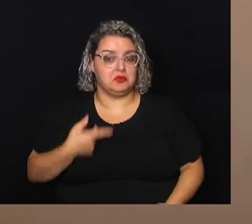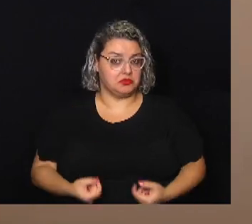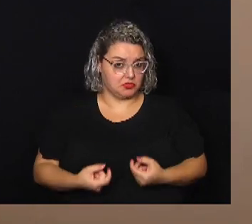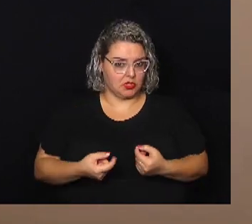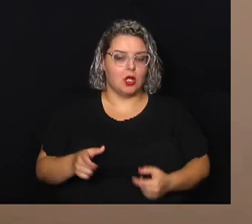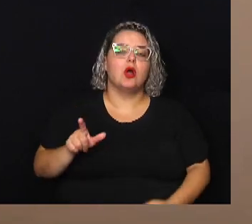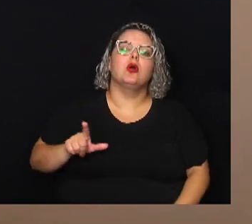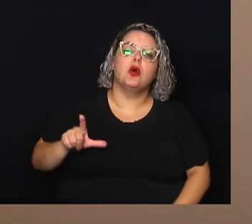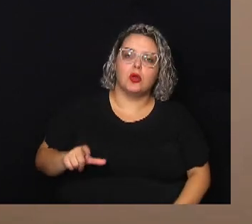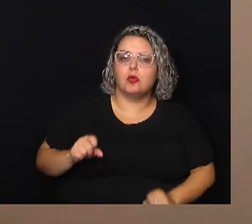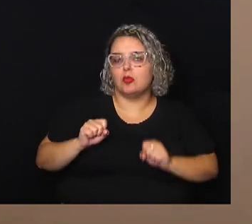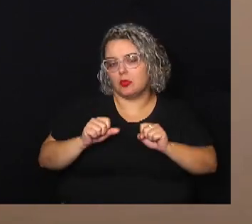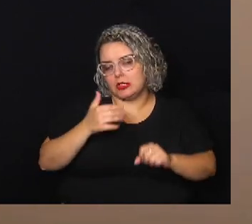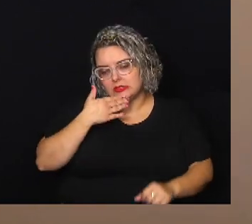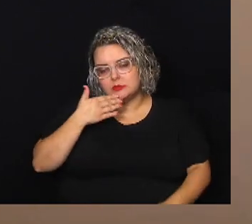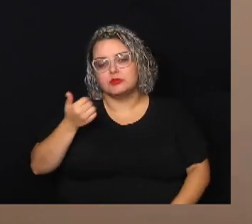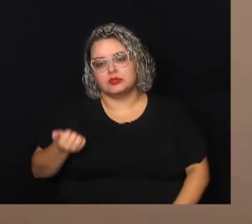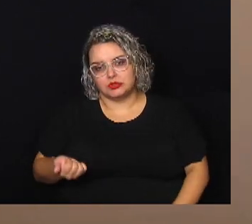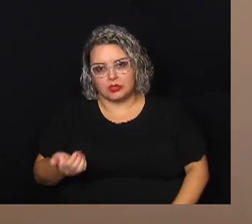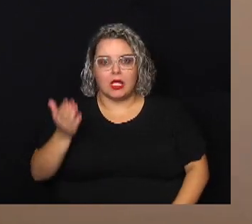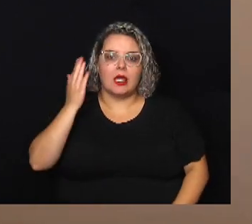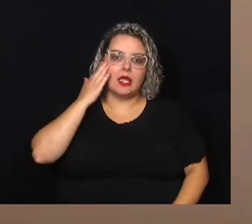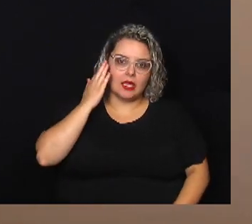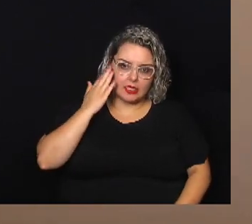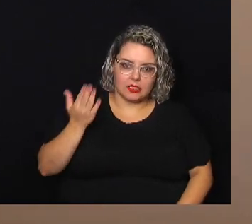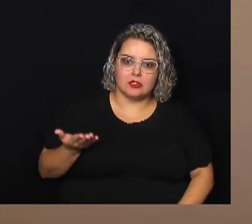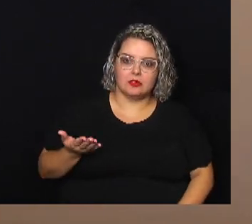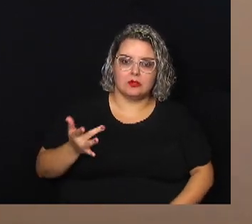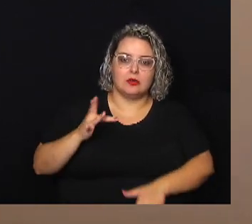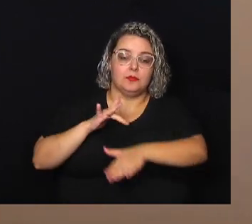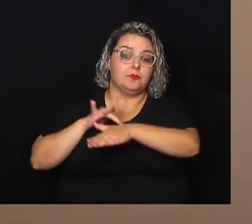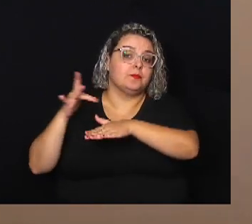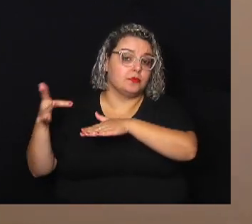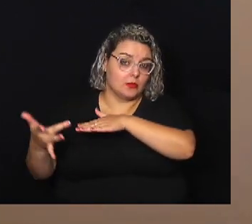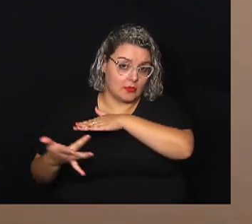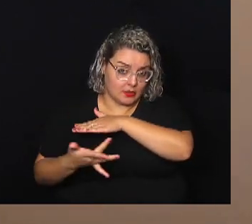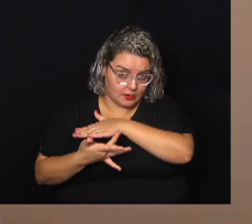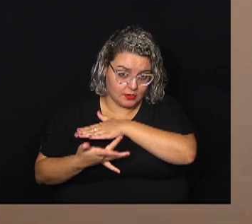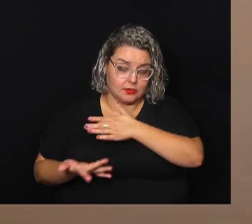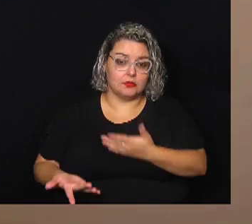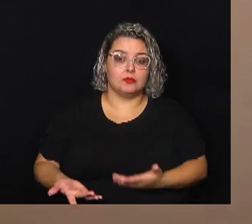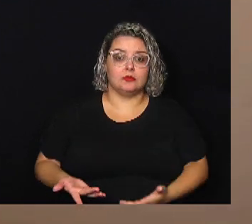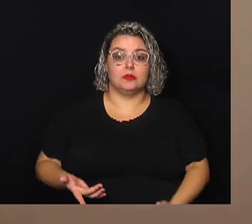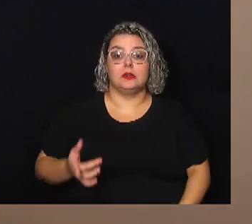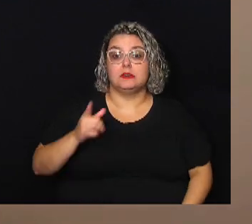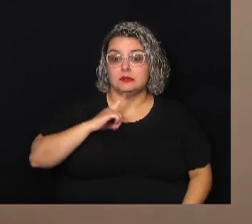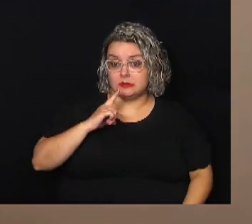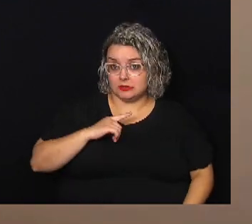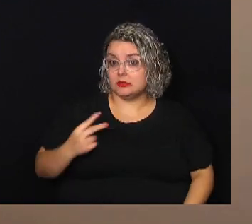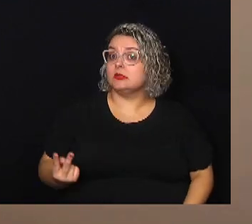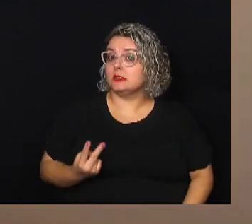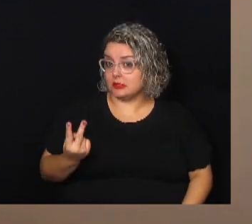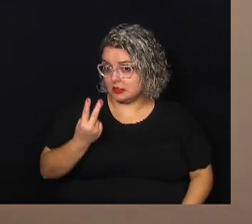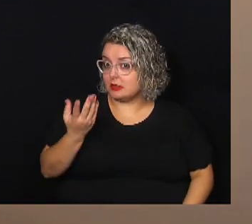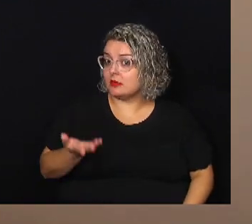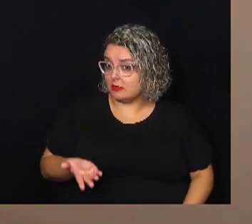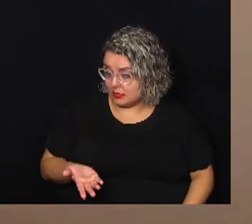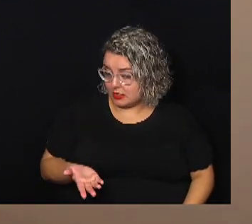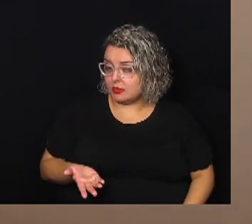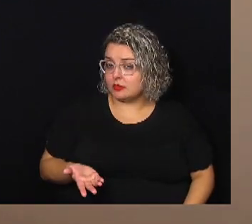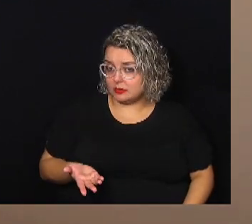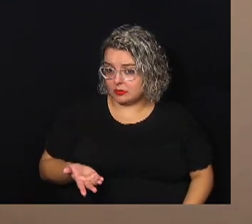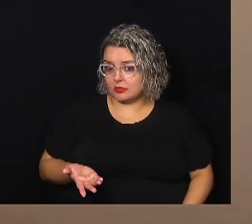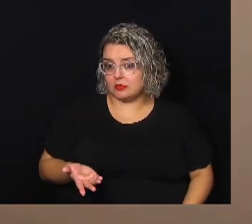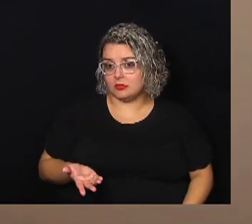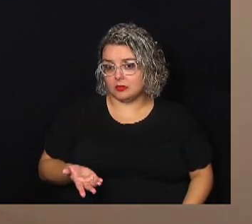podemos melhorar. Eu entendo que as mídias sociais, elas têm o seu valor, excluindo,